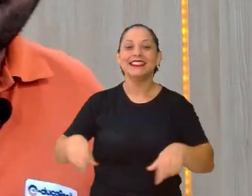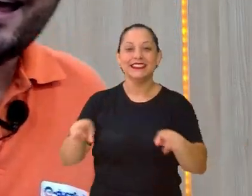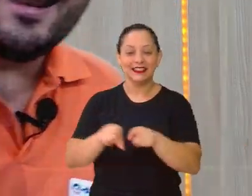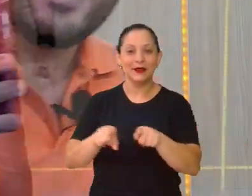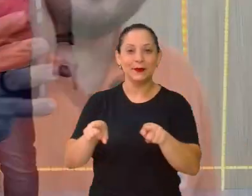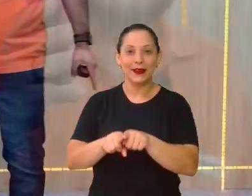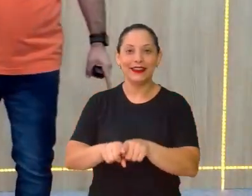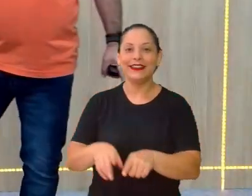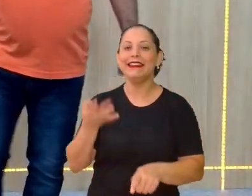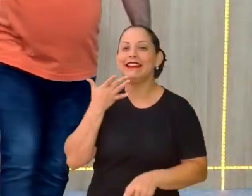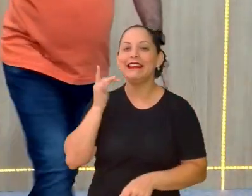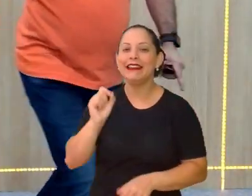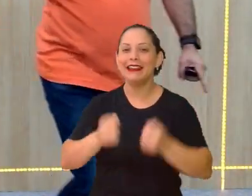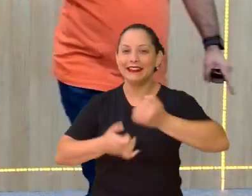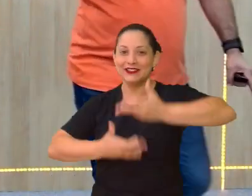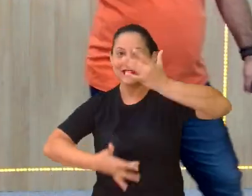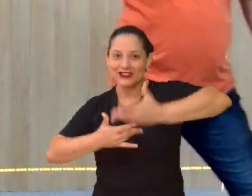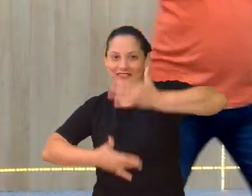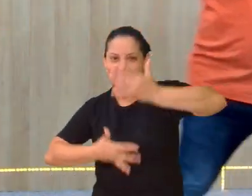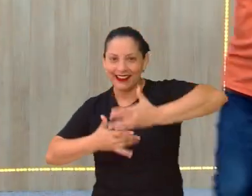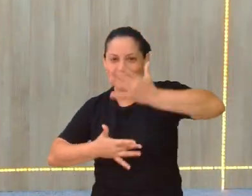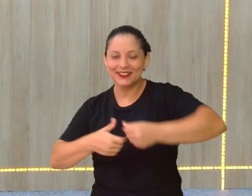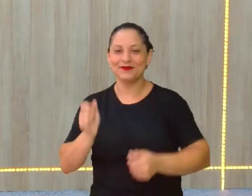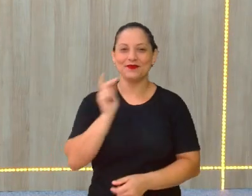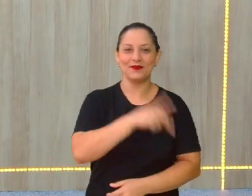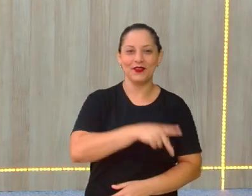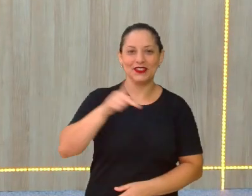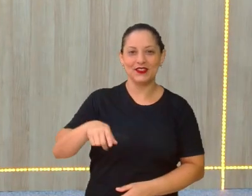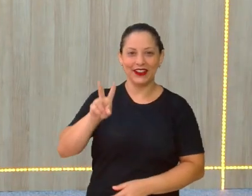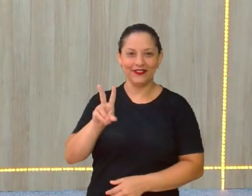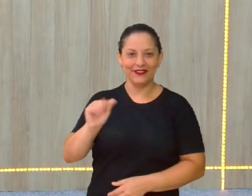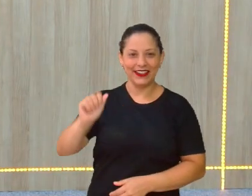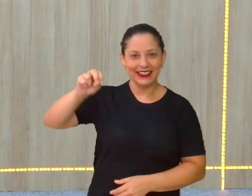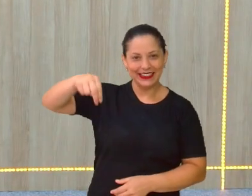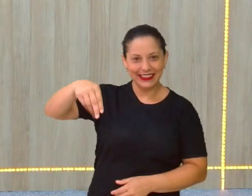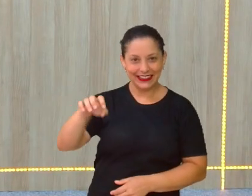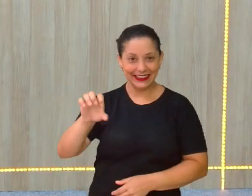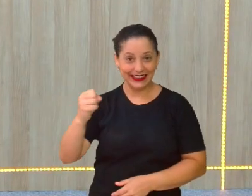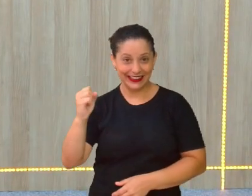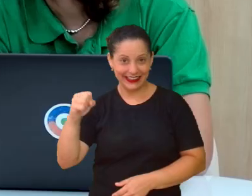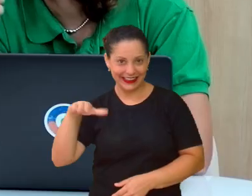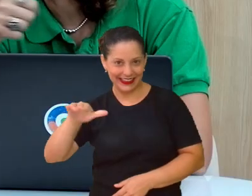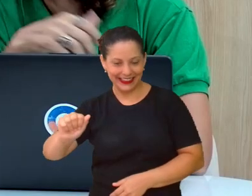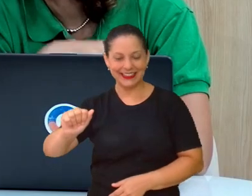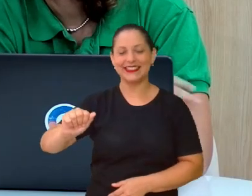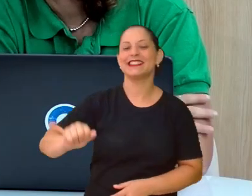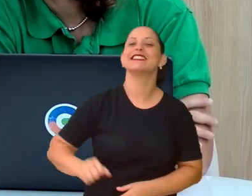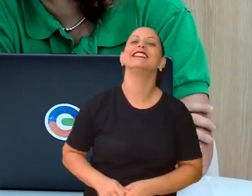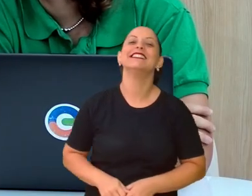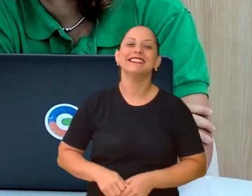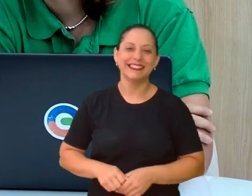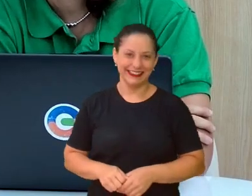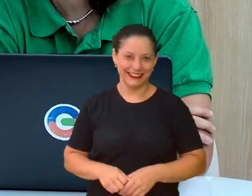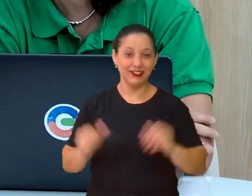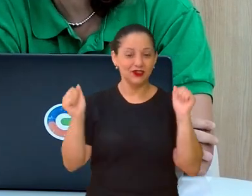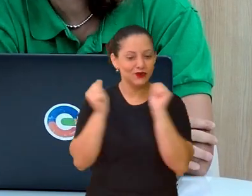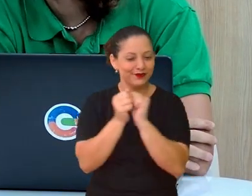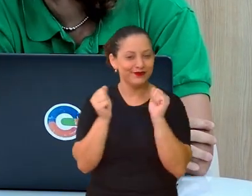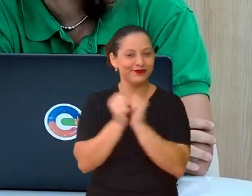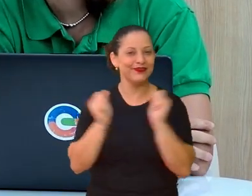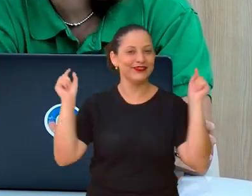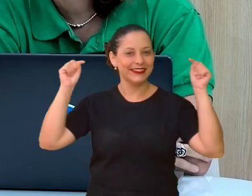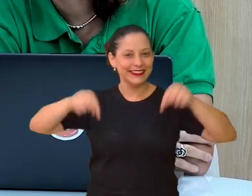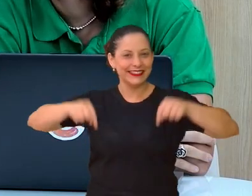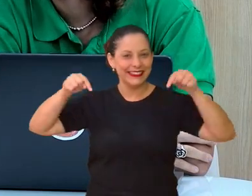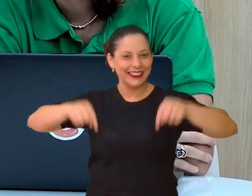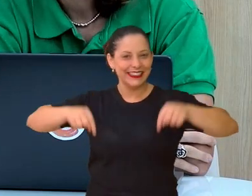acompanha ela aqui, professora Vanessa. E aí, professora. Olá, de boa? Tudo bem, aí, pessoal? Tamo junto aqui, Tamo